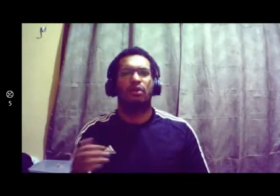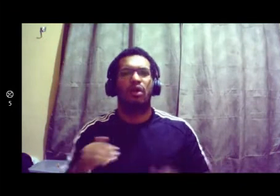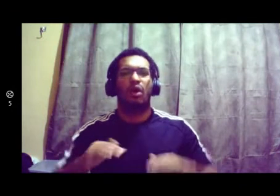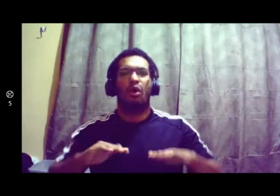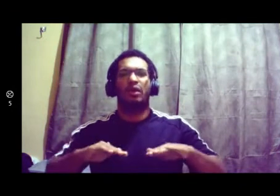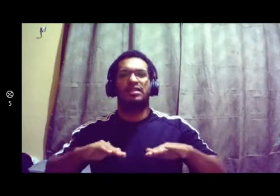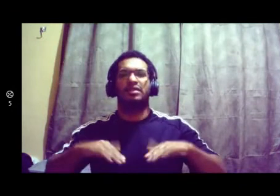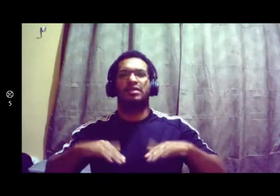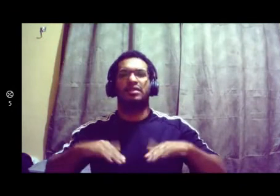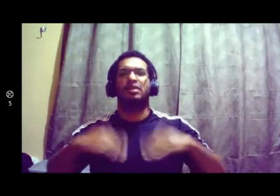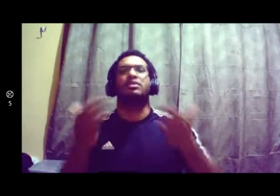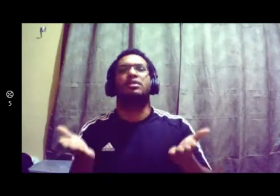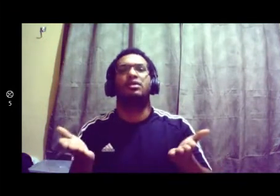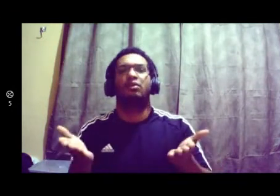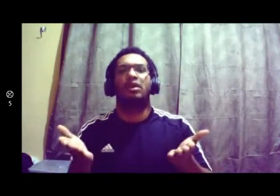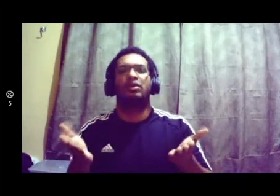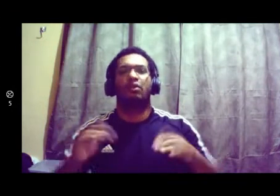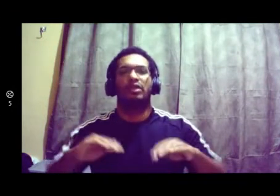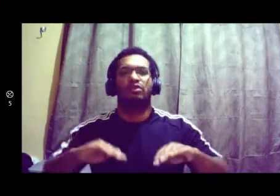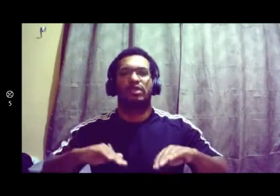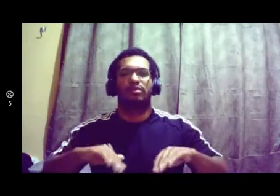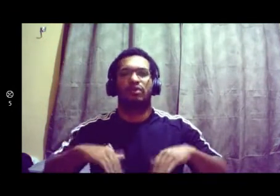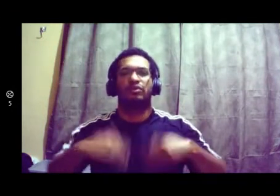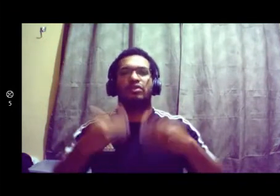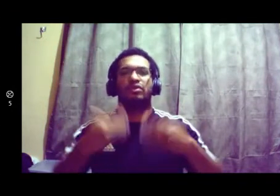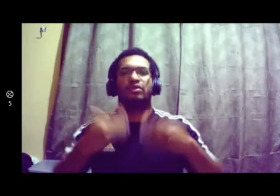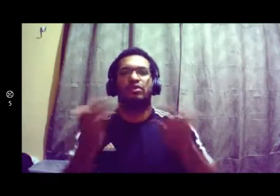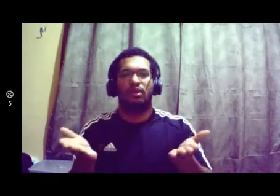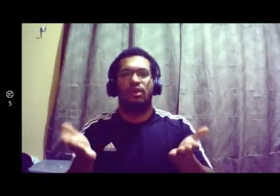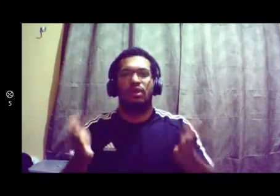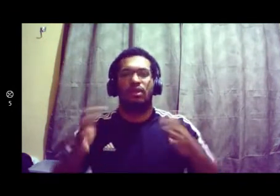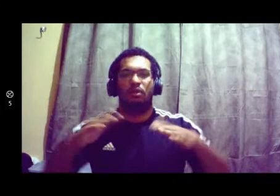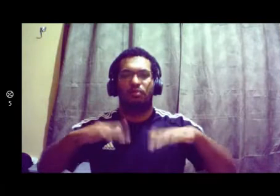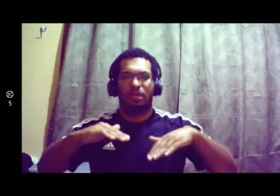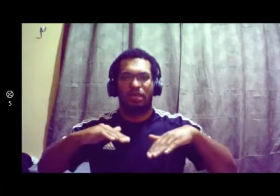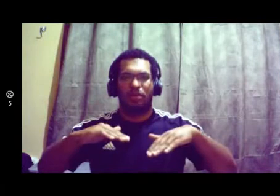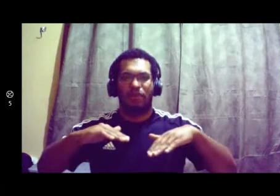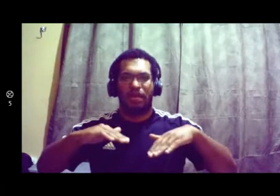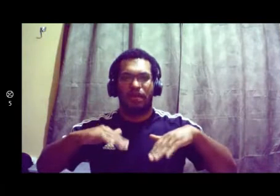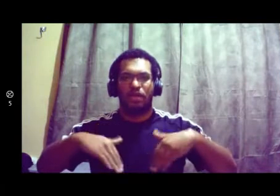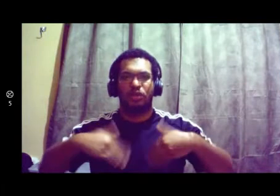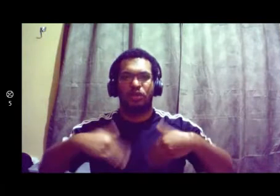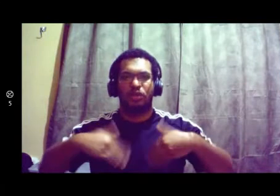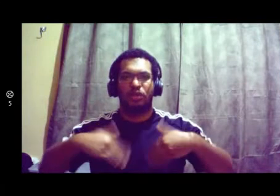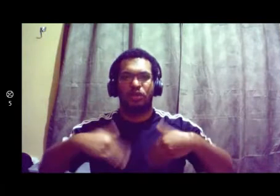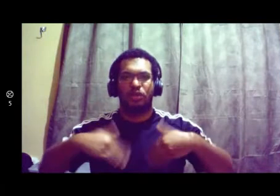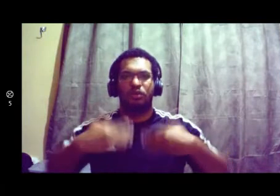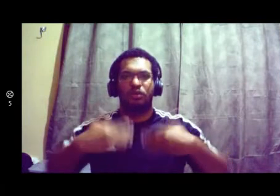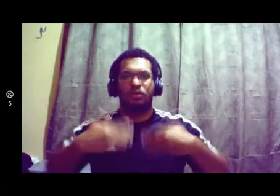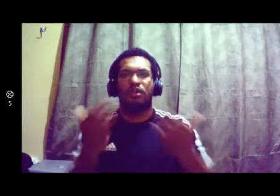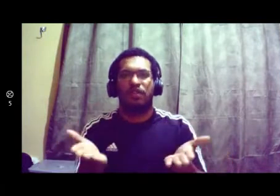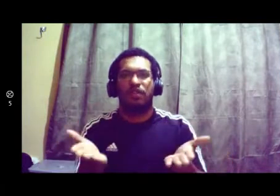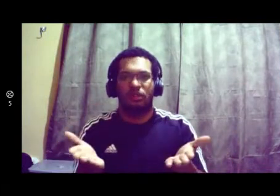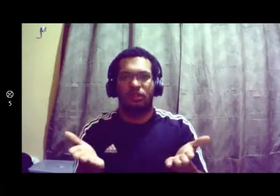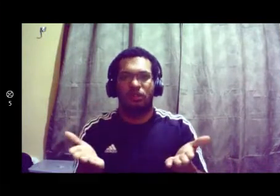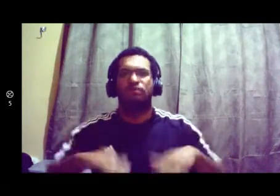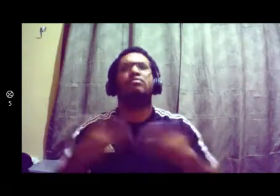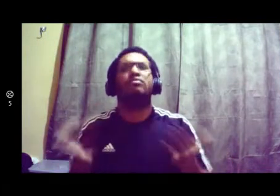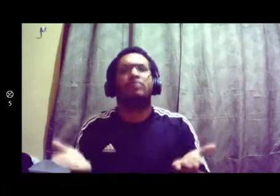Tá bom? Ou assim, ó, quando? Com as 2 mãos. Então palma da mão para baixo, faz assim.